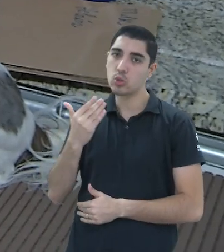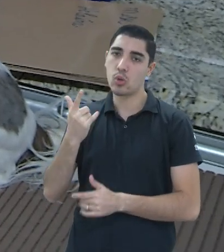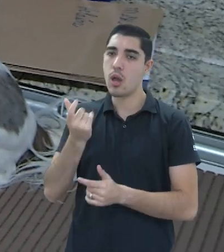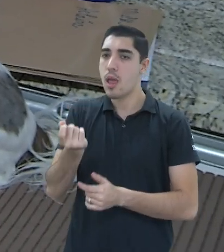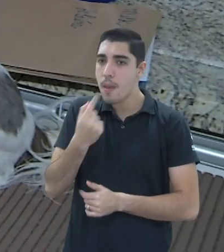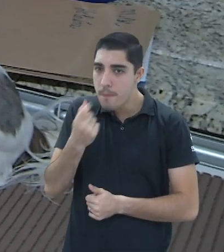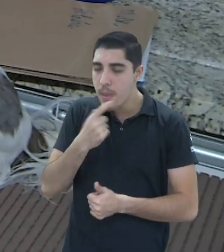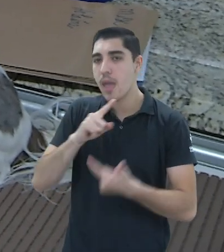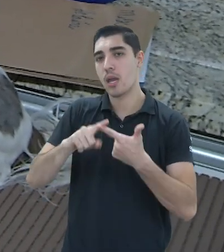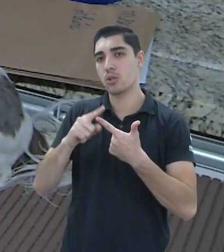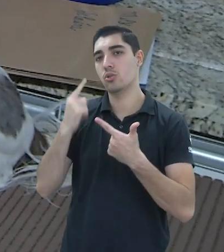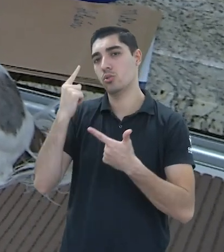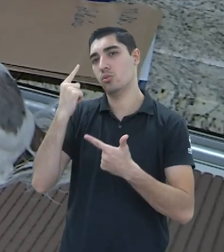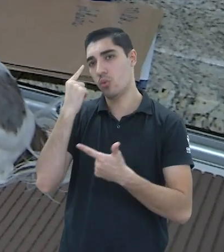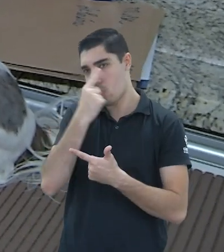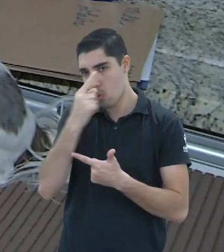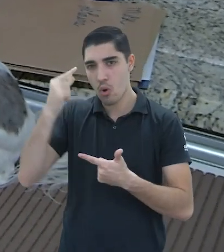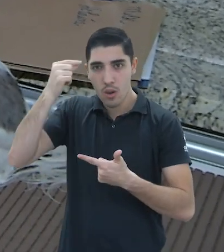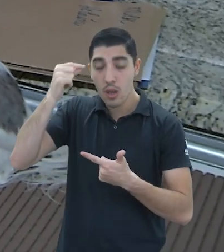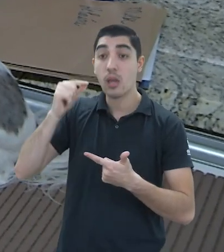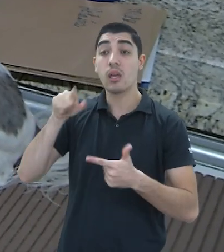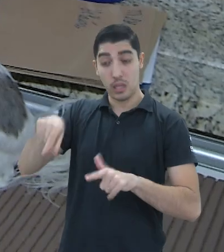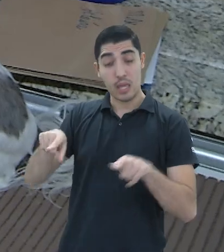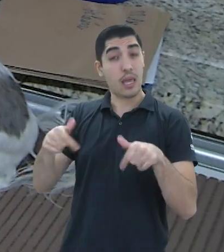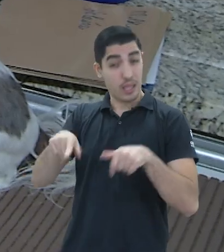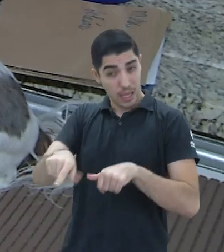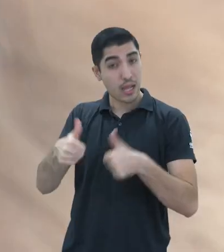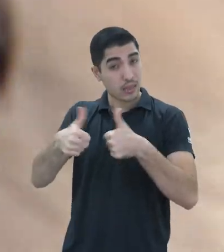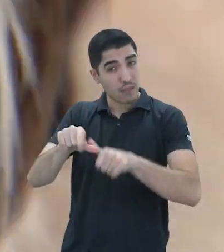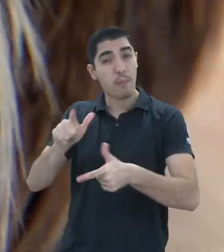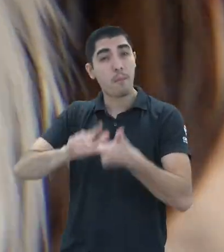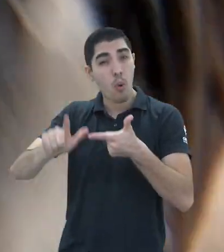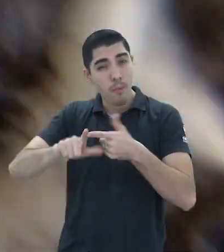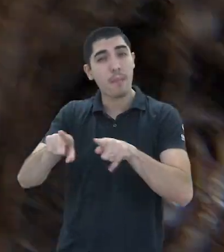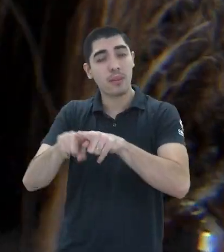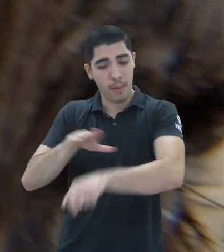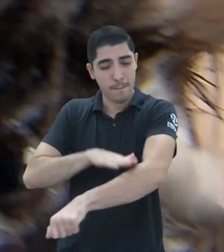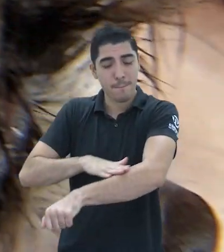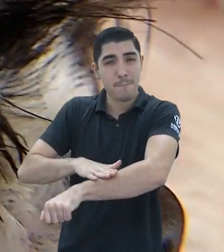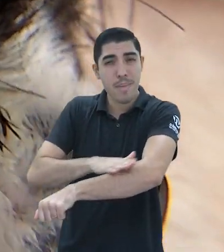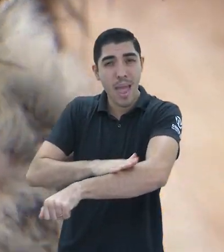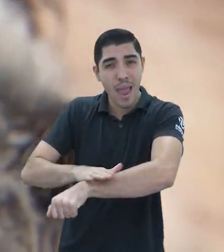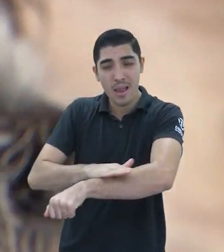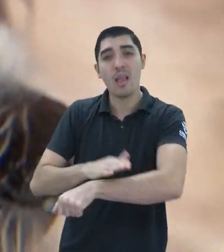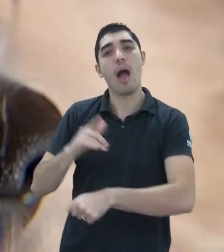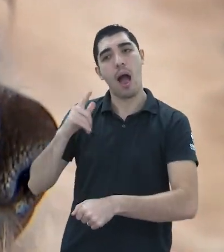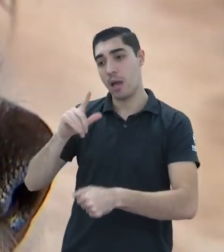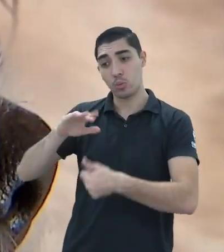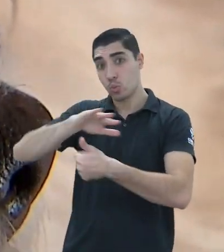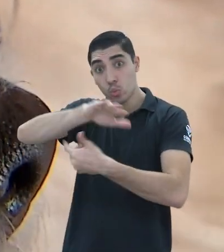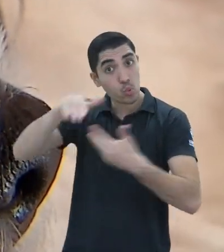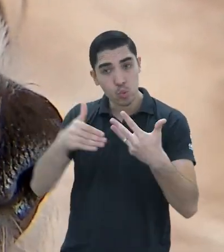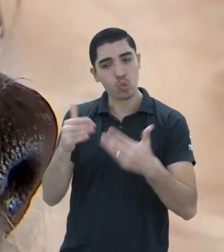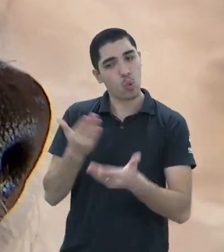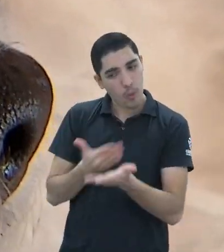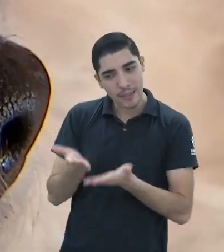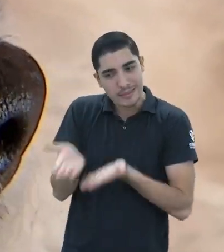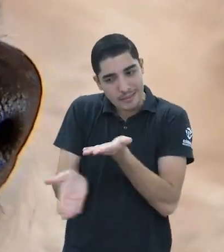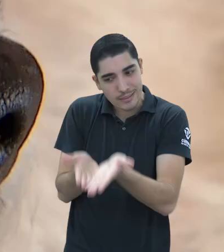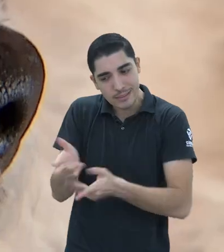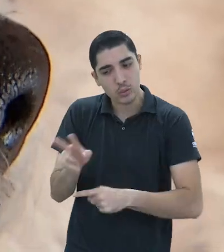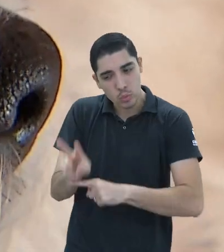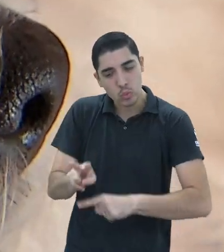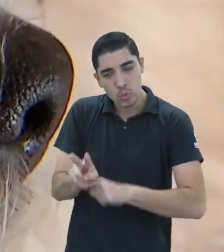pele, né? Então a gente tratou um combo, né? Sim. E hoje ela só continua seguindo com alguns colírios, né? Que é um tratamento